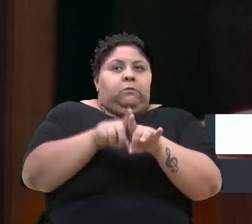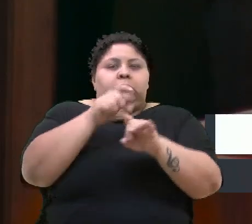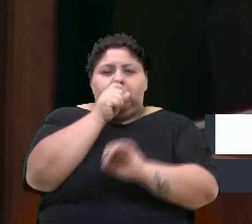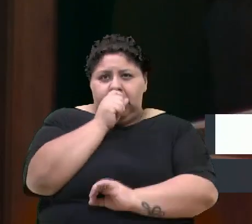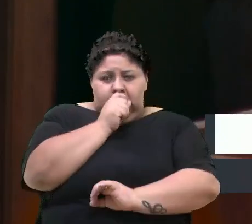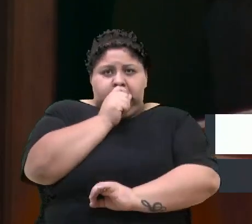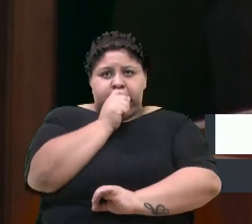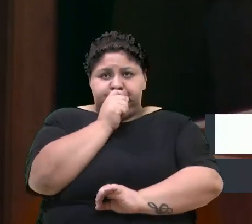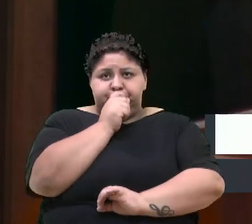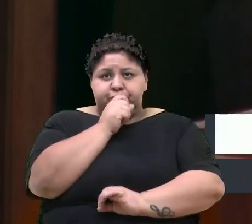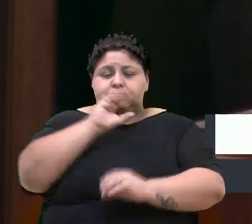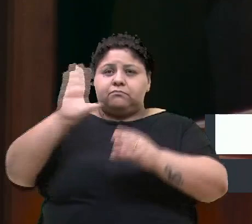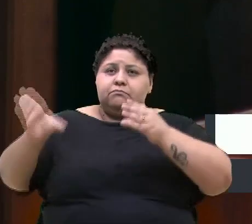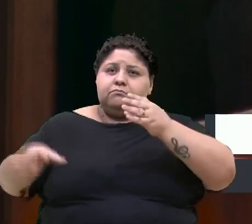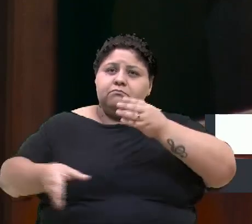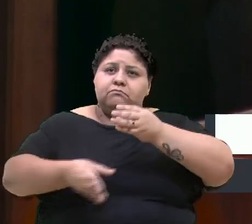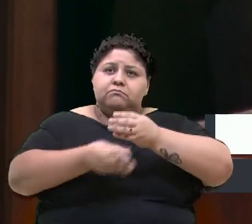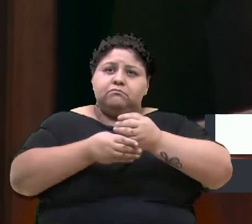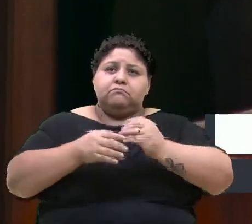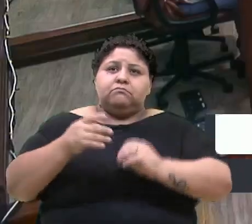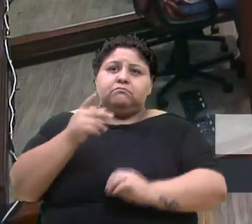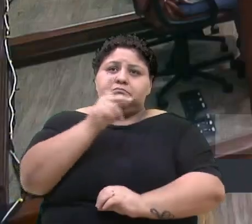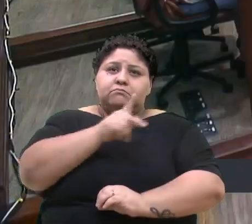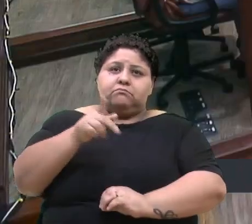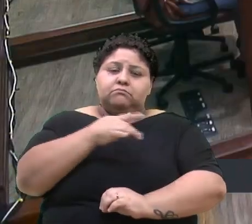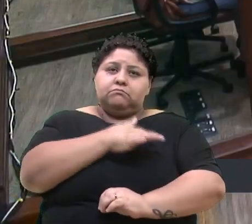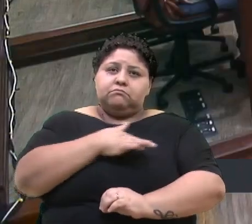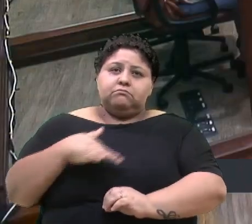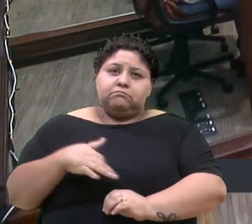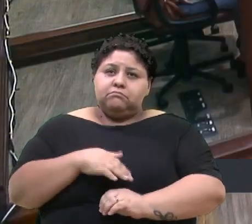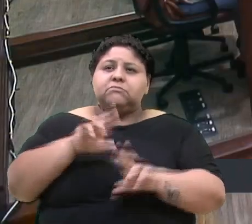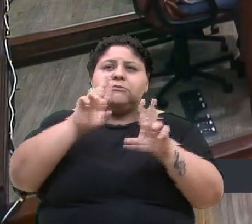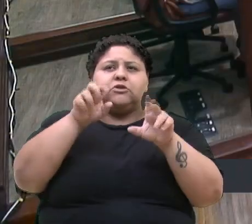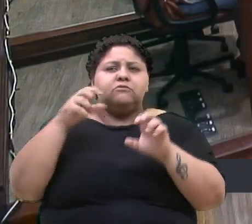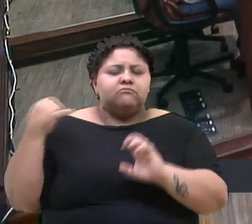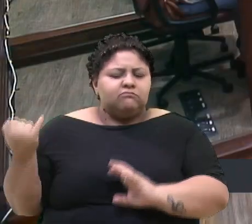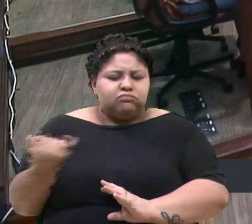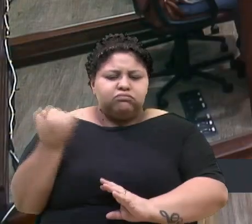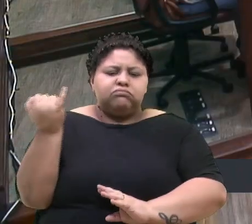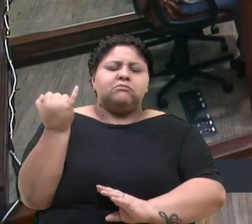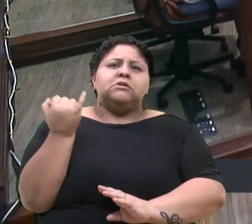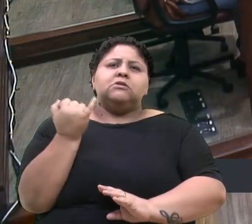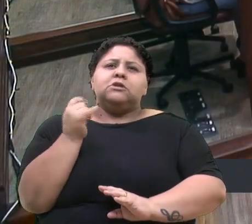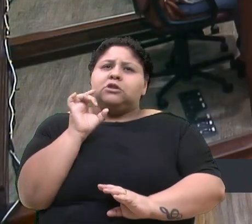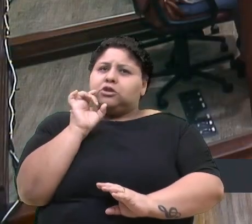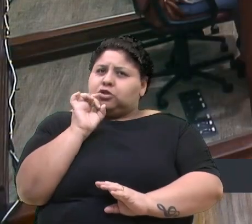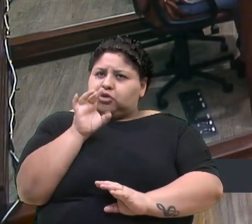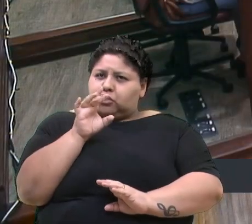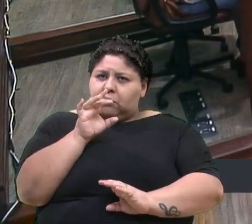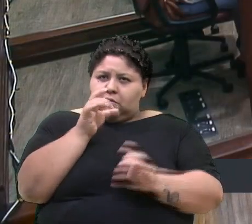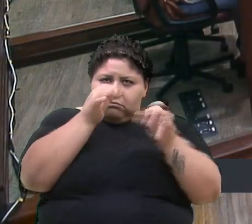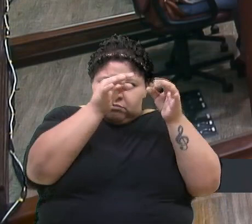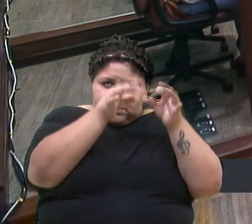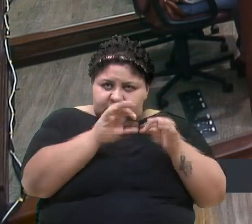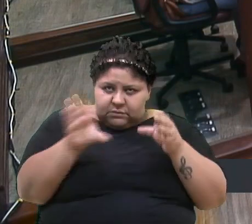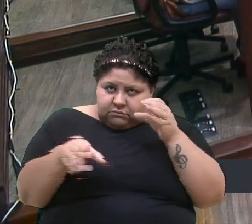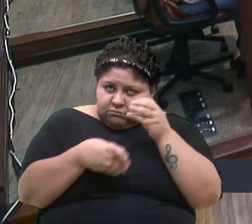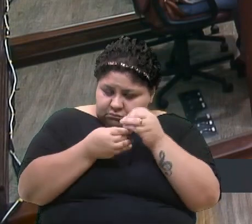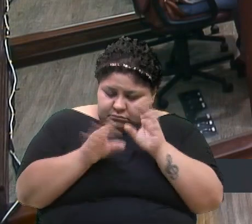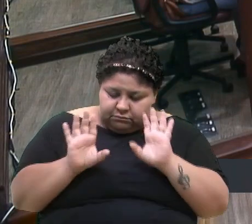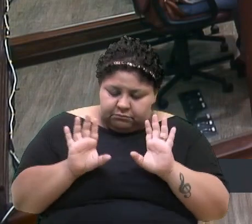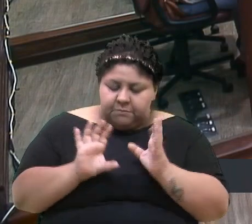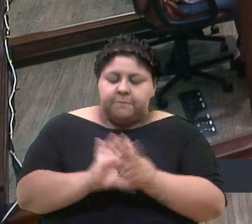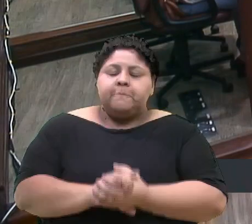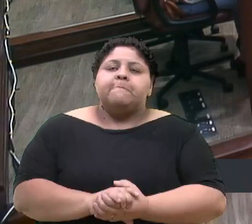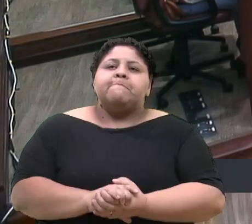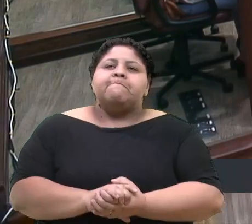facilitar. Sua parte, vereador Zanquim. Vereador Lucas, o assunto é tão importante, mas tão importante, só para um detalhezinho para complementar e reforçar,